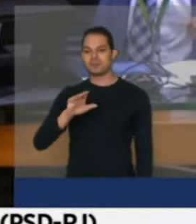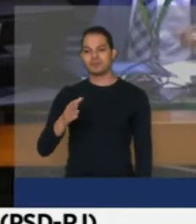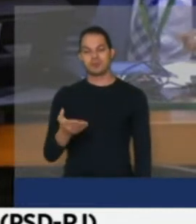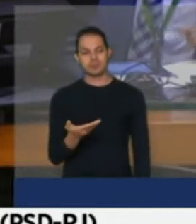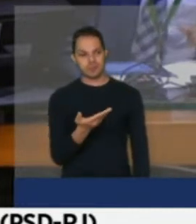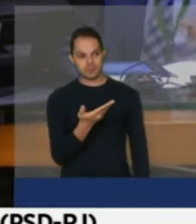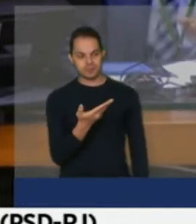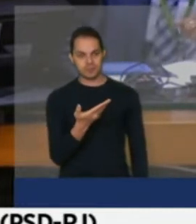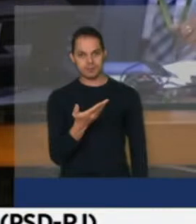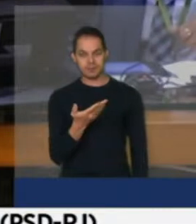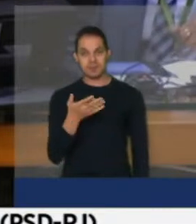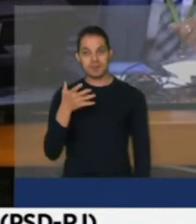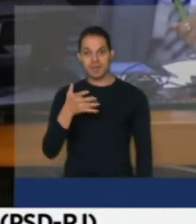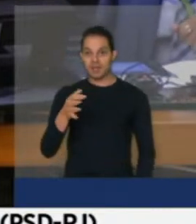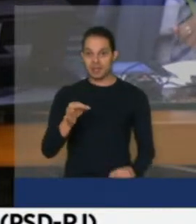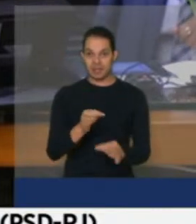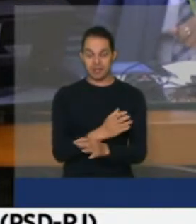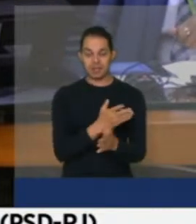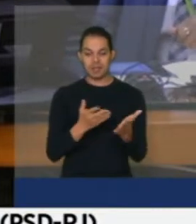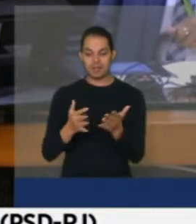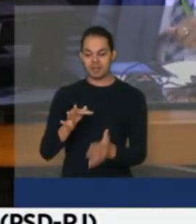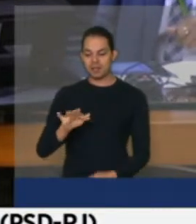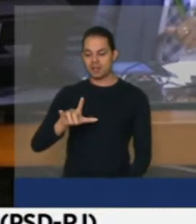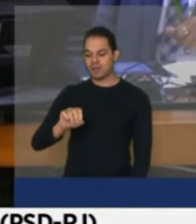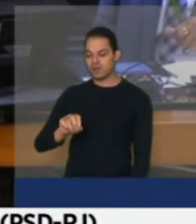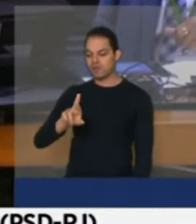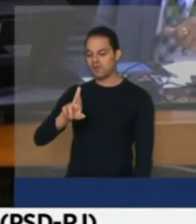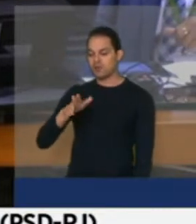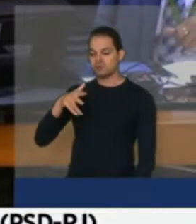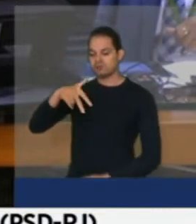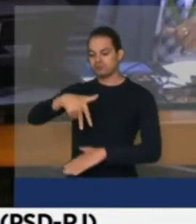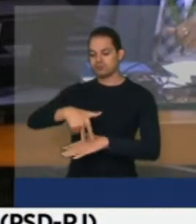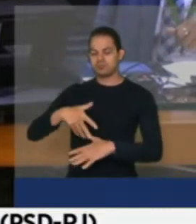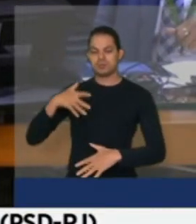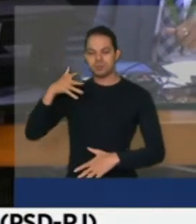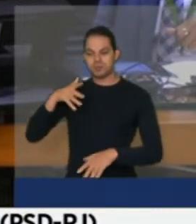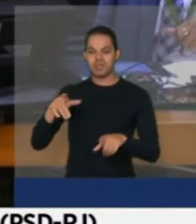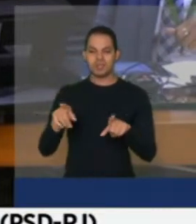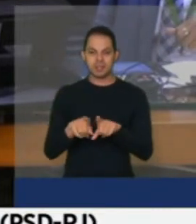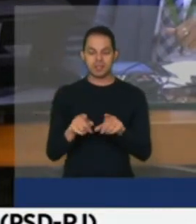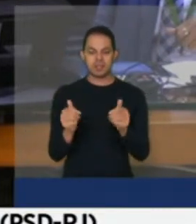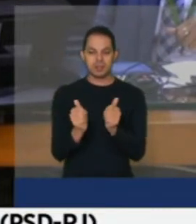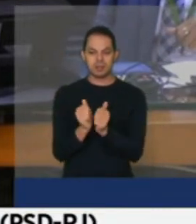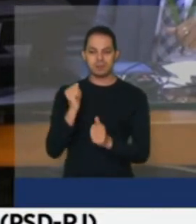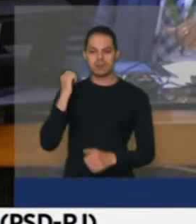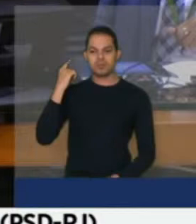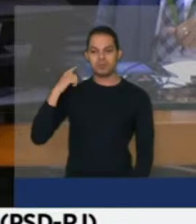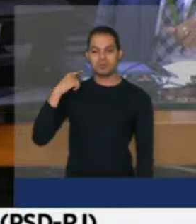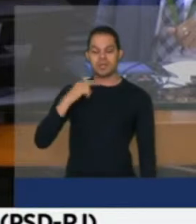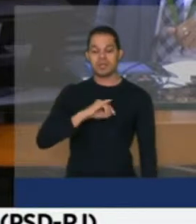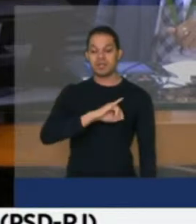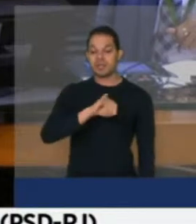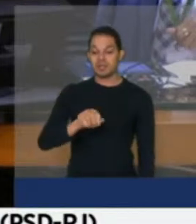a palavra será concedida à deputada Flor de Lis e ao seu advogado, doutor Jander Marques.